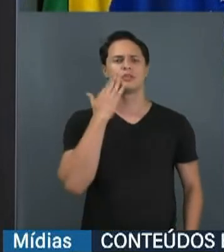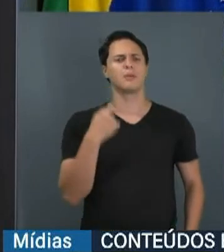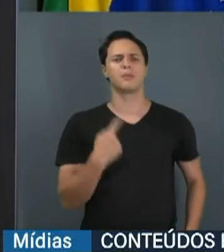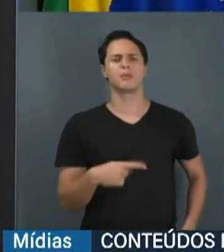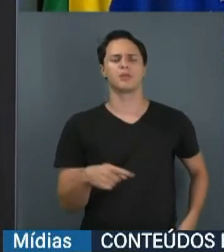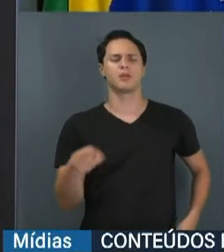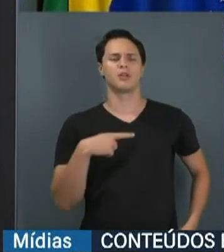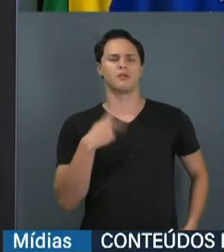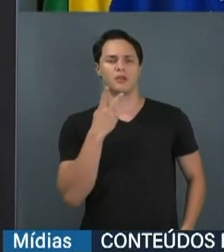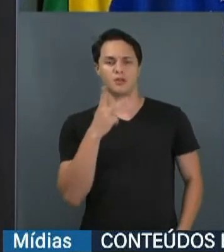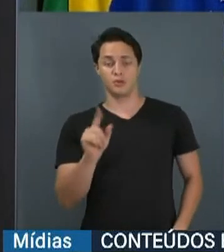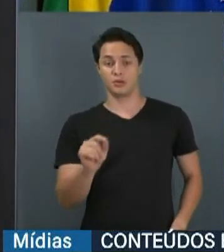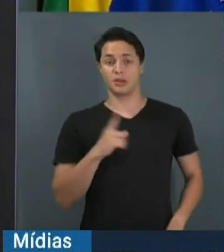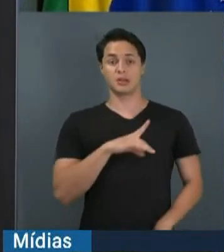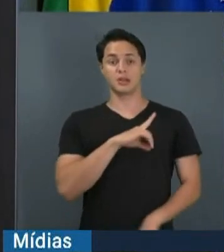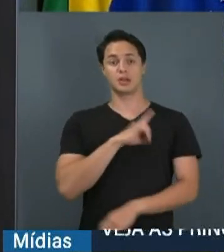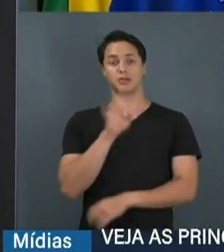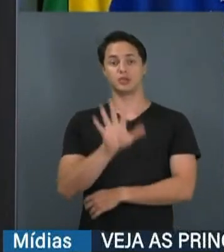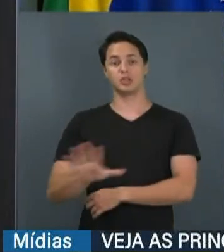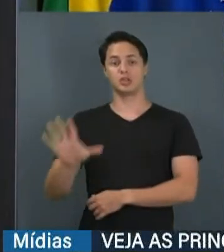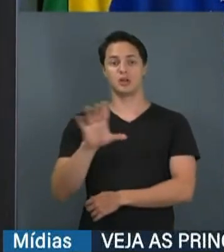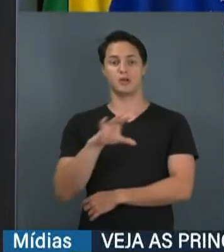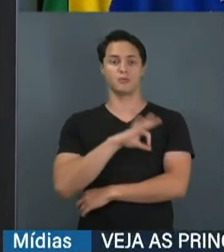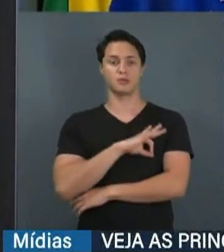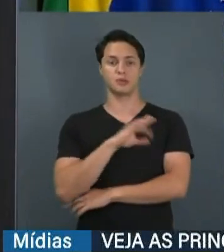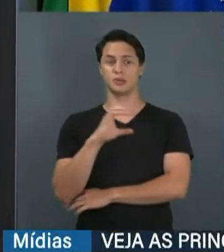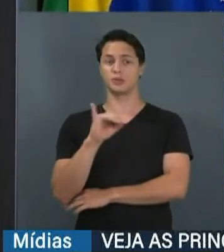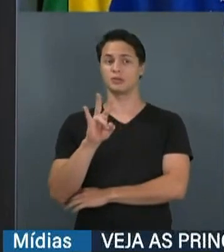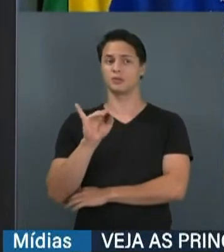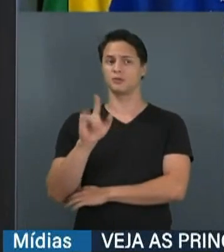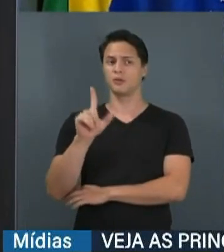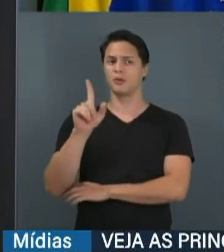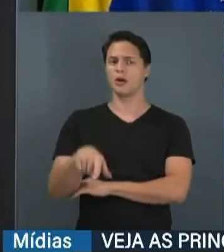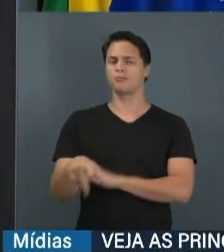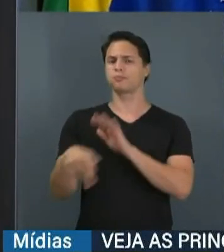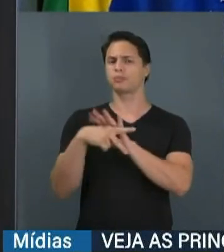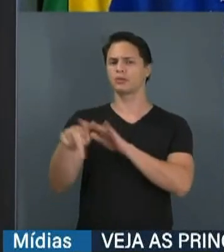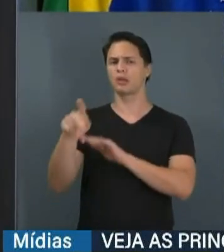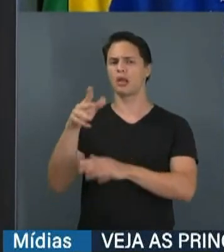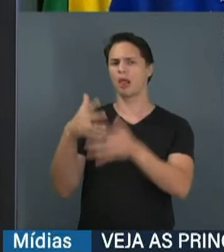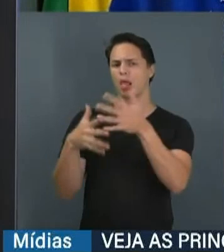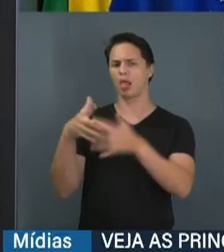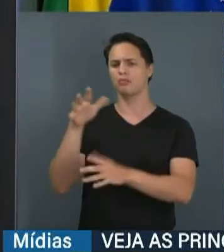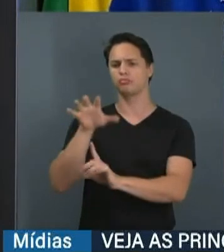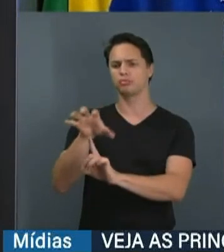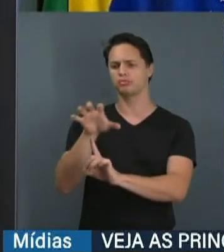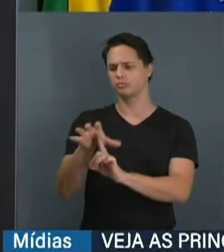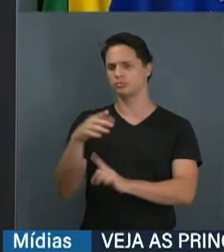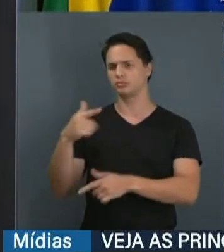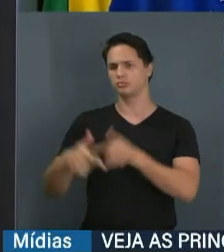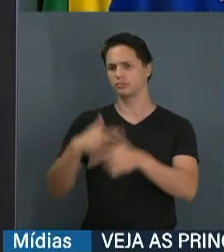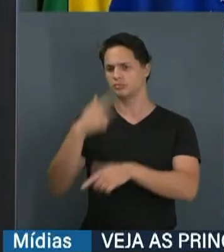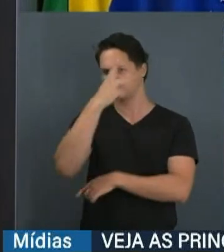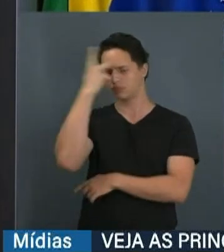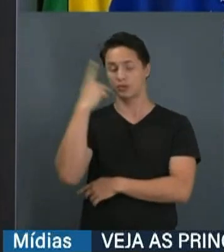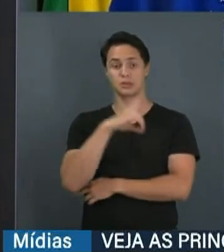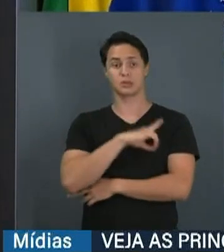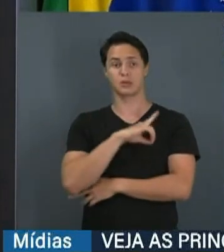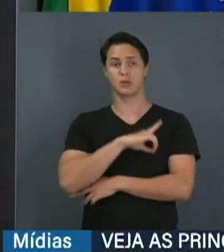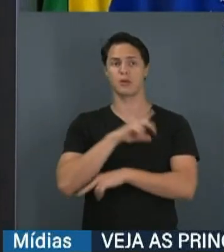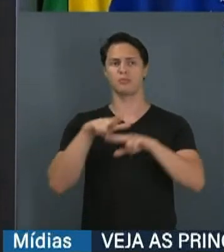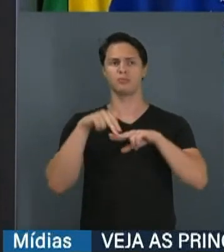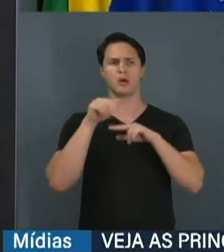vídeo que o delegado-geral da Polícia Civil estaria propositalmente atrapalhando o trabalho de delegados sobre a